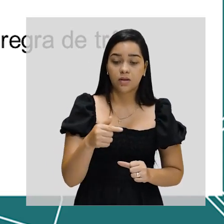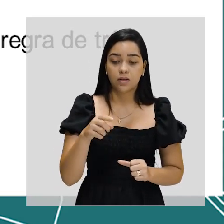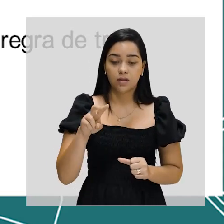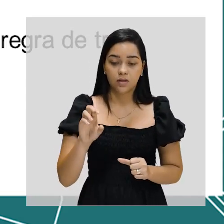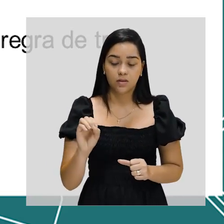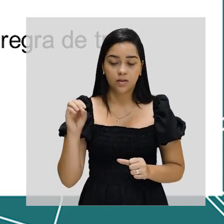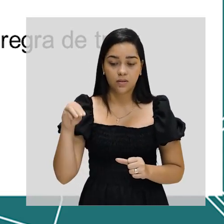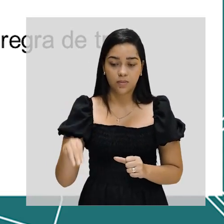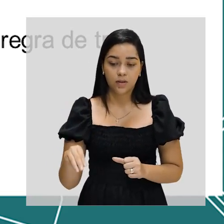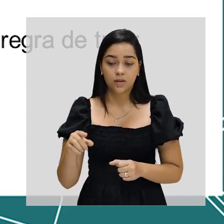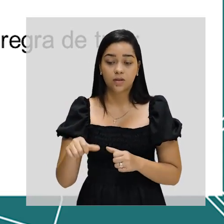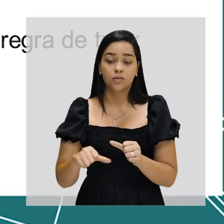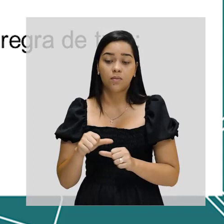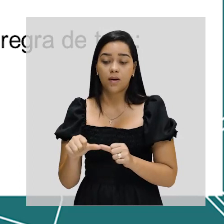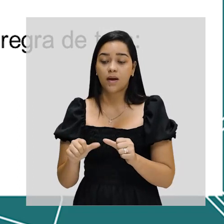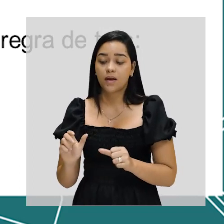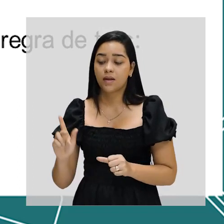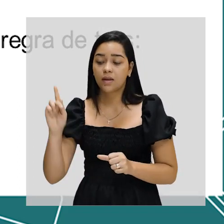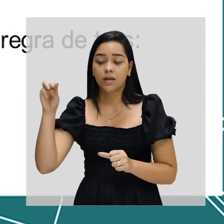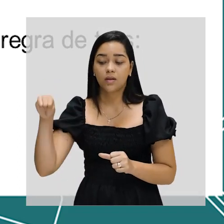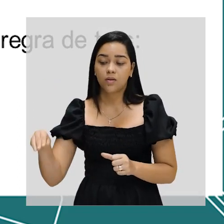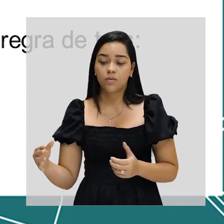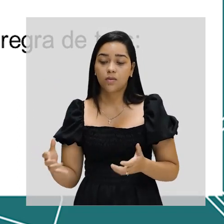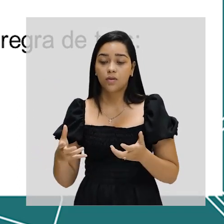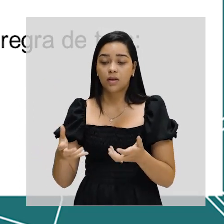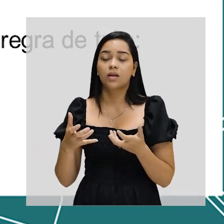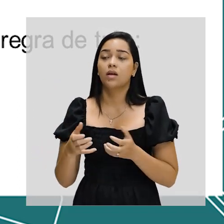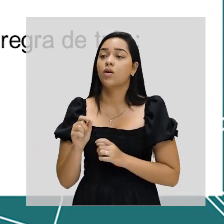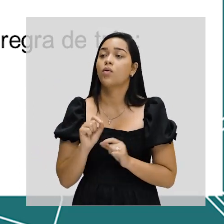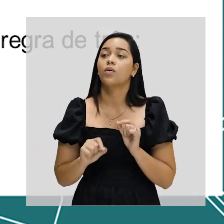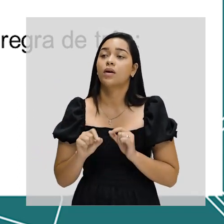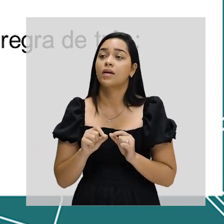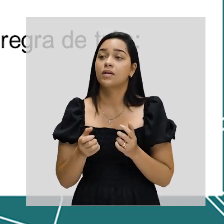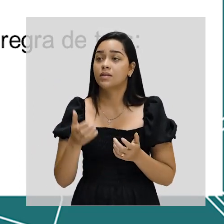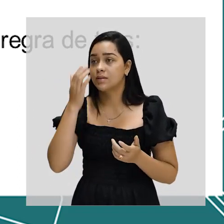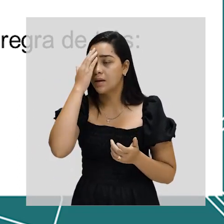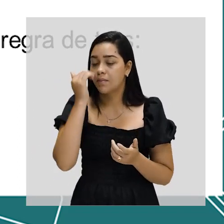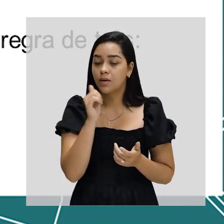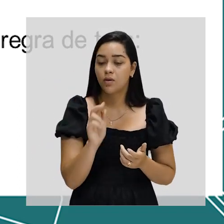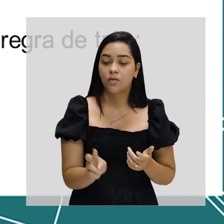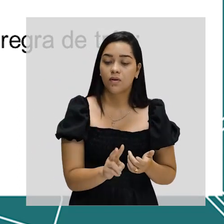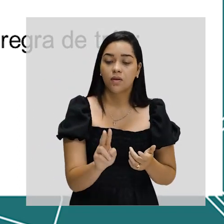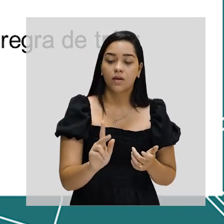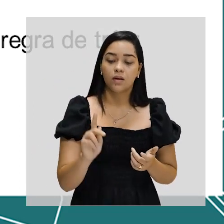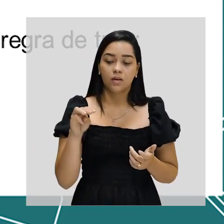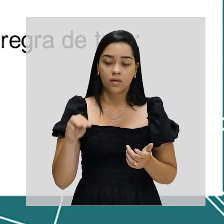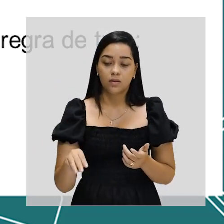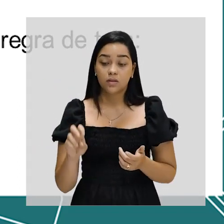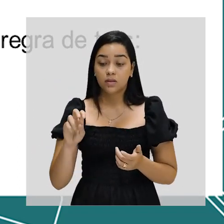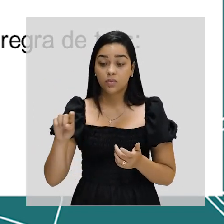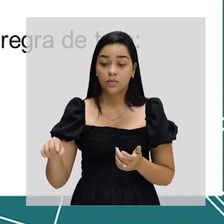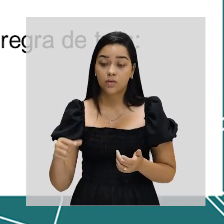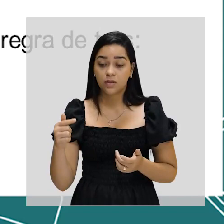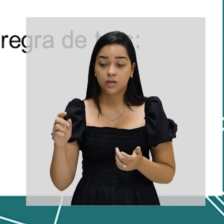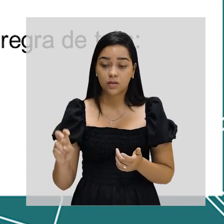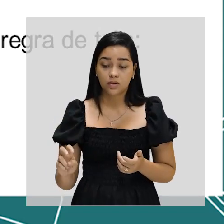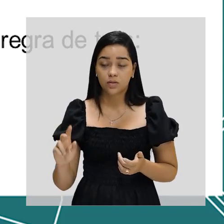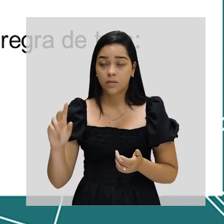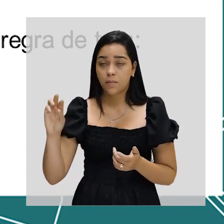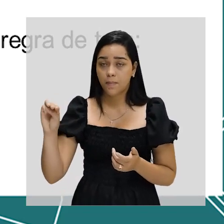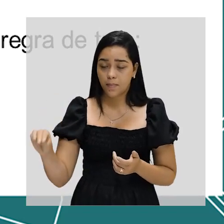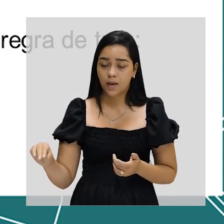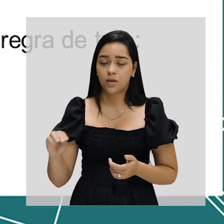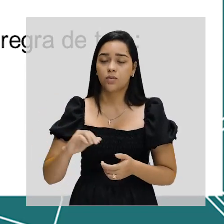5.750 metros em quilômetros. Então, queremos saber o valor em quilômetros de 5.750